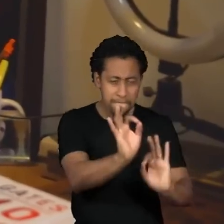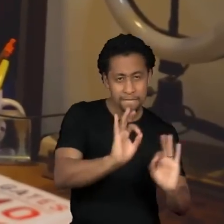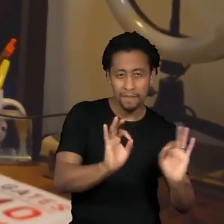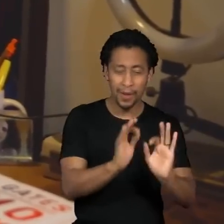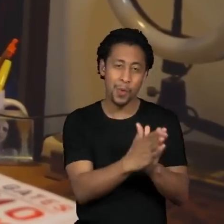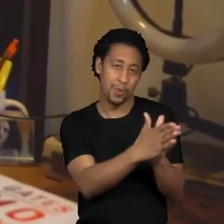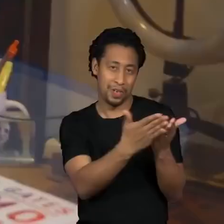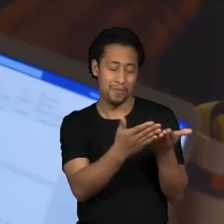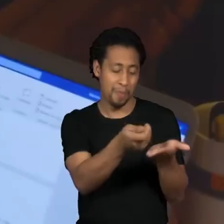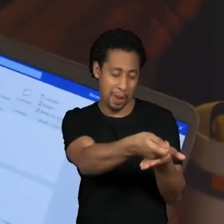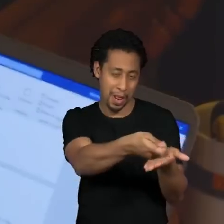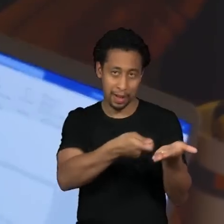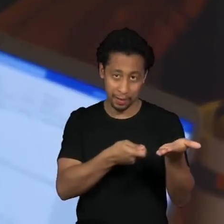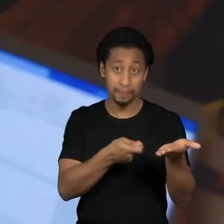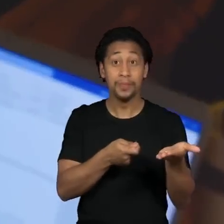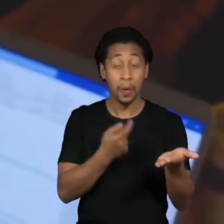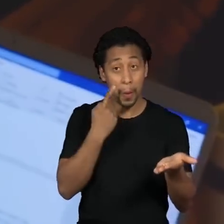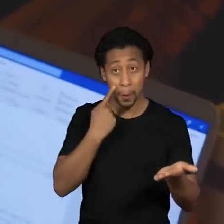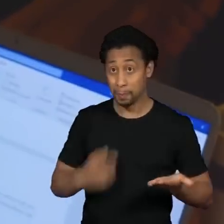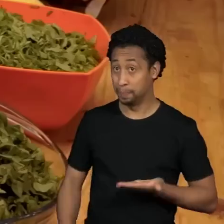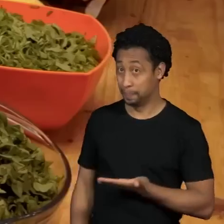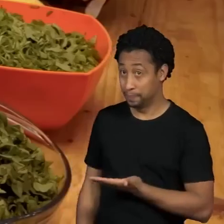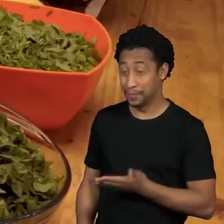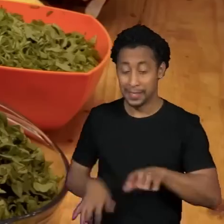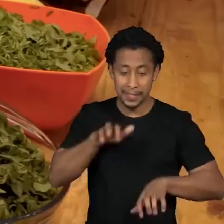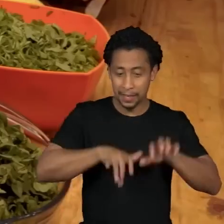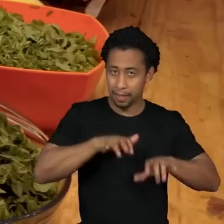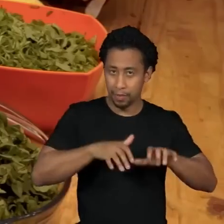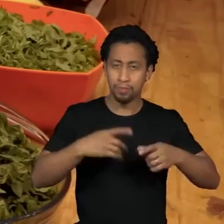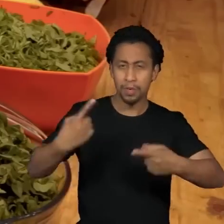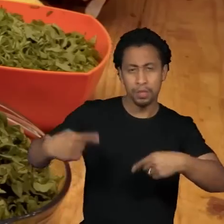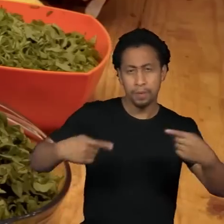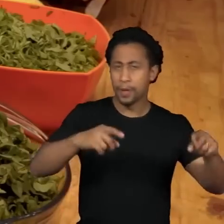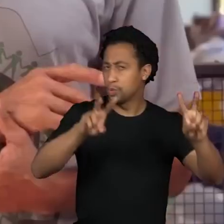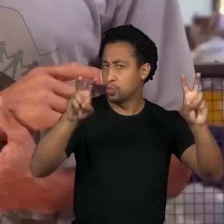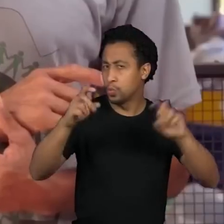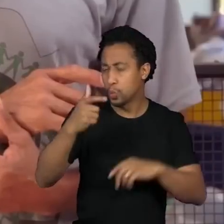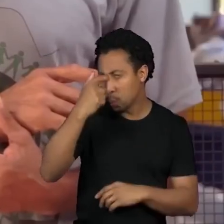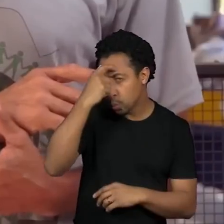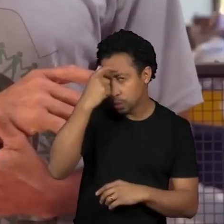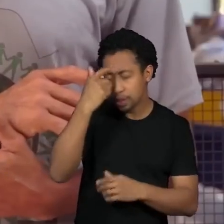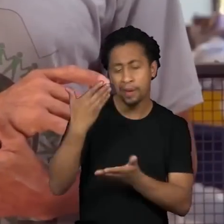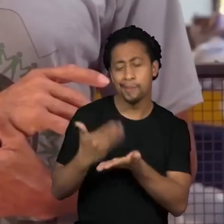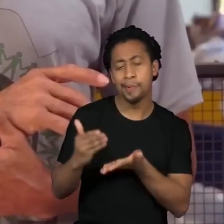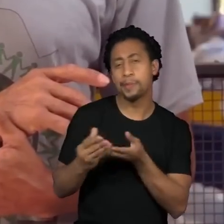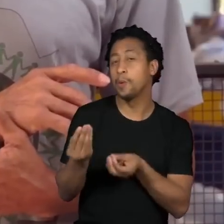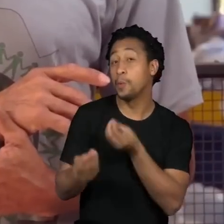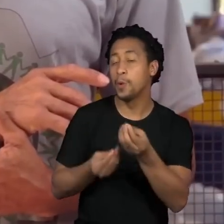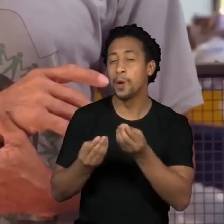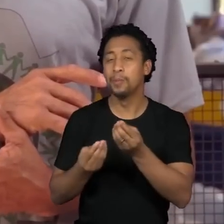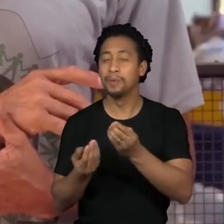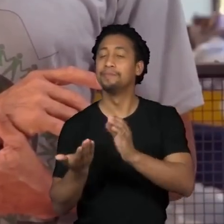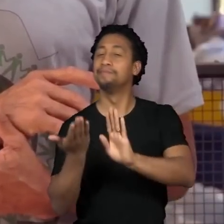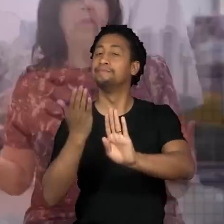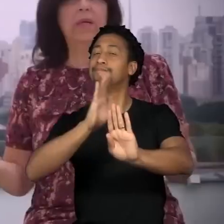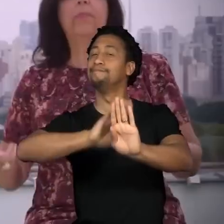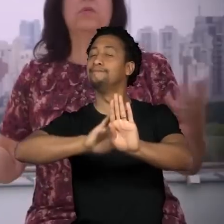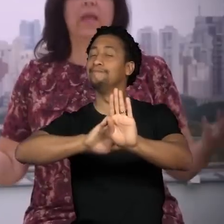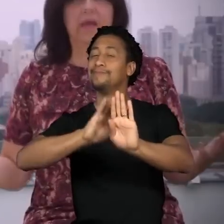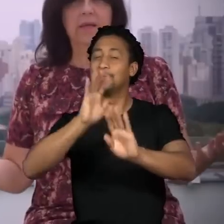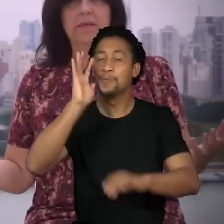No papel, o debate sobre o desperdício ganha um caráter mais filosófico. E eu pedi para o